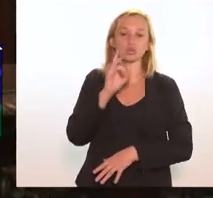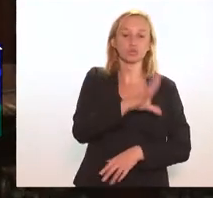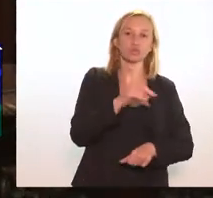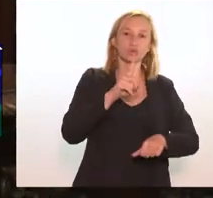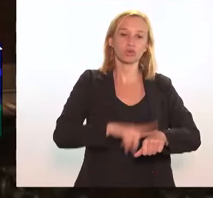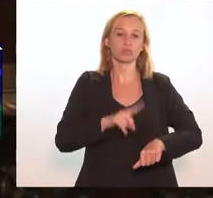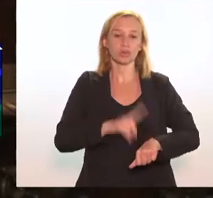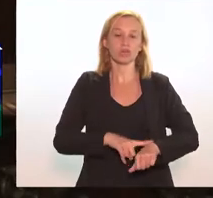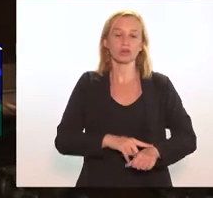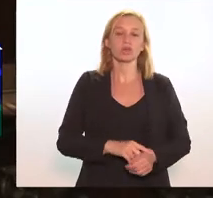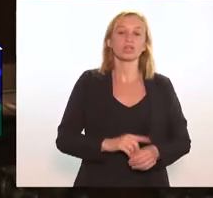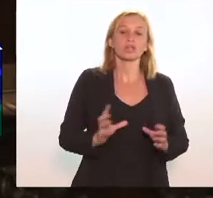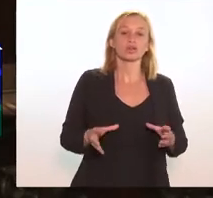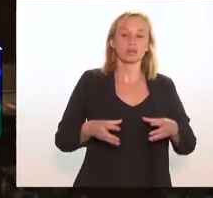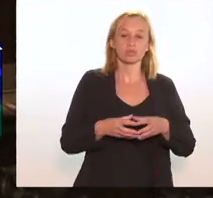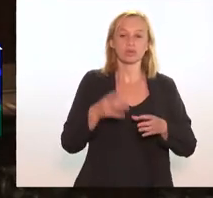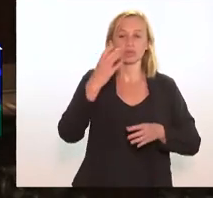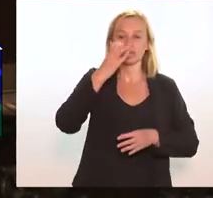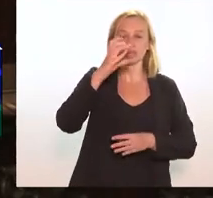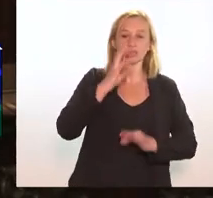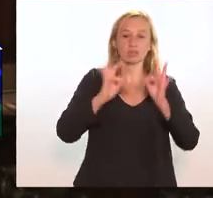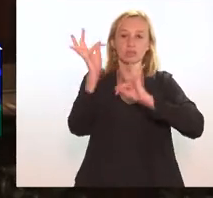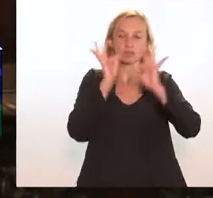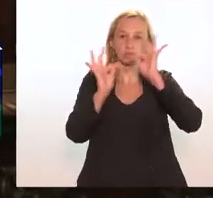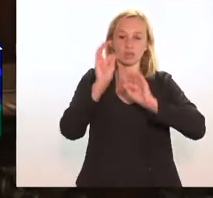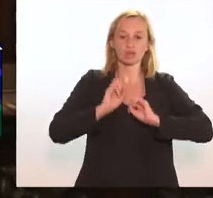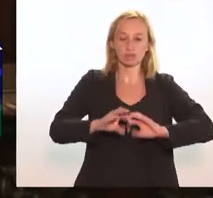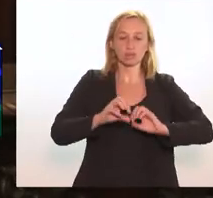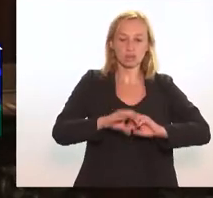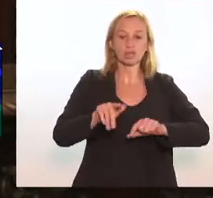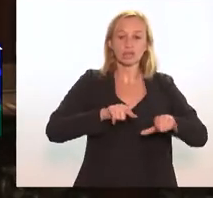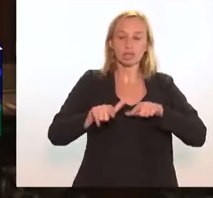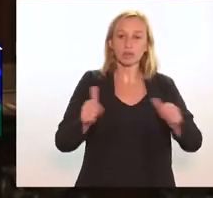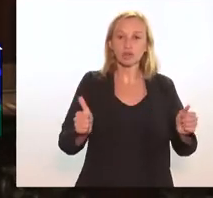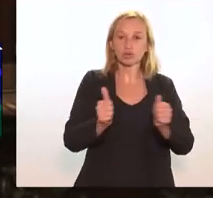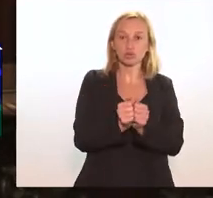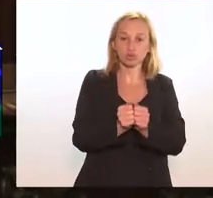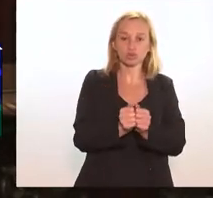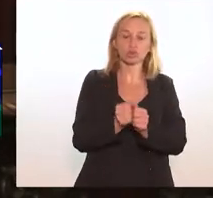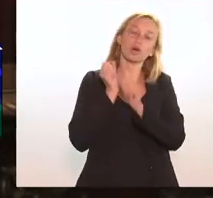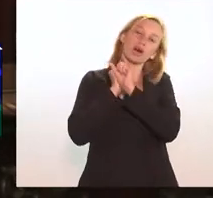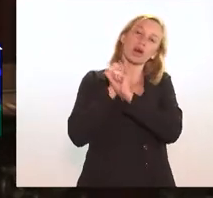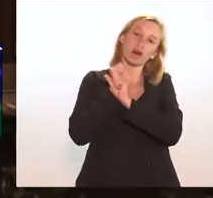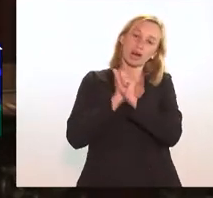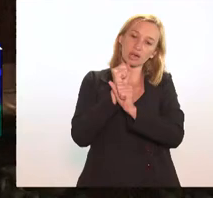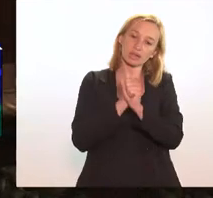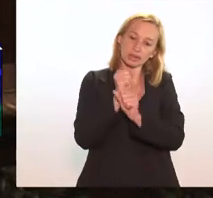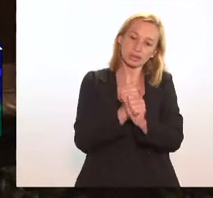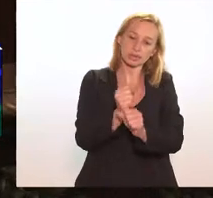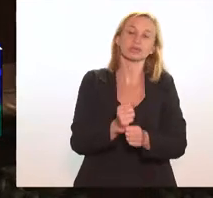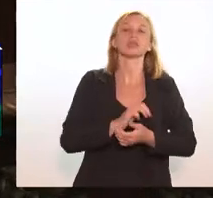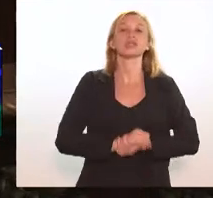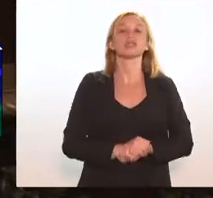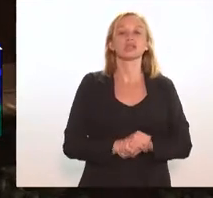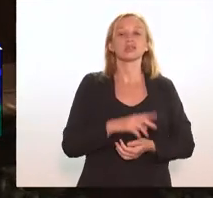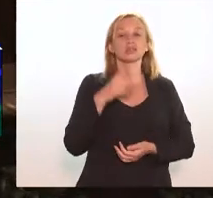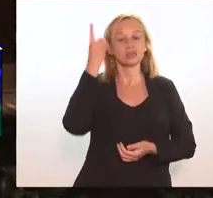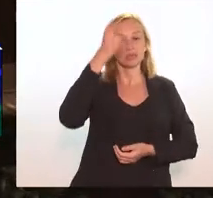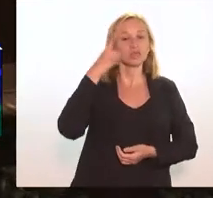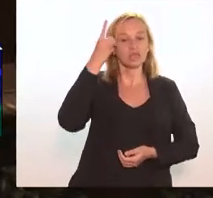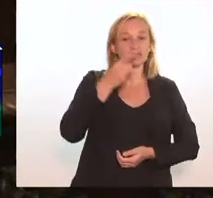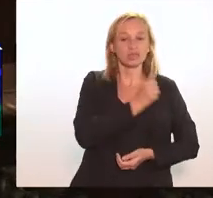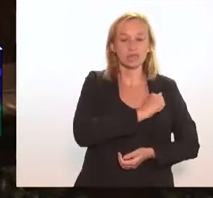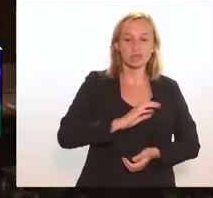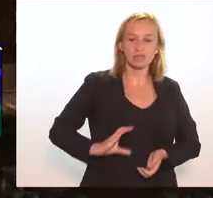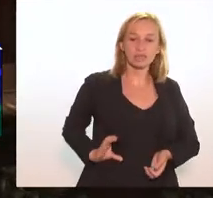período, as comissões de ciência e tecnologia e de educação vêm trabalhando muito há alguns anos, não é de agora, e o deputado André